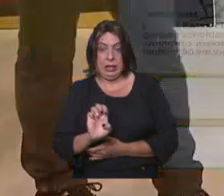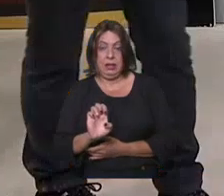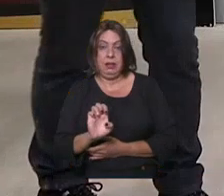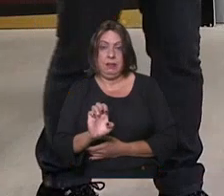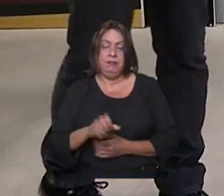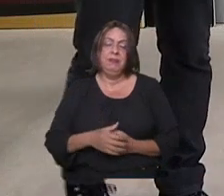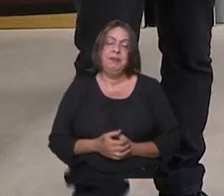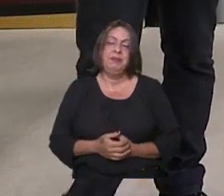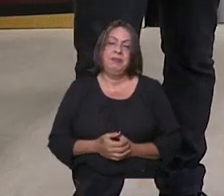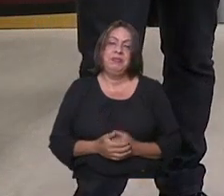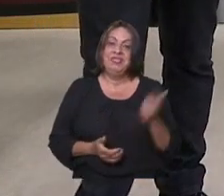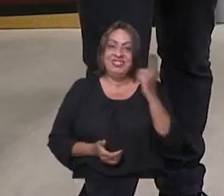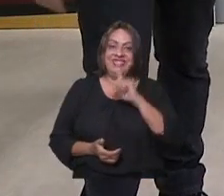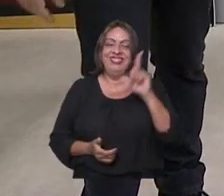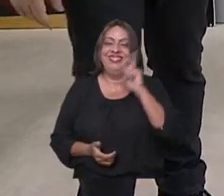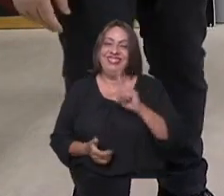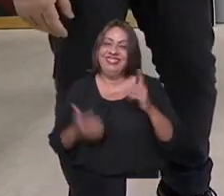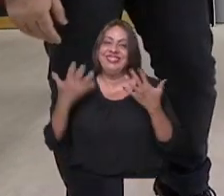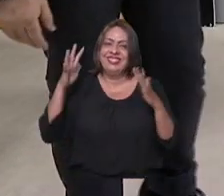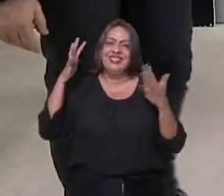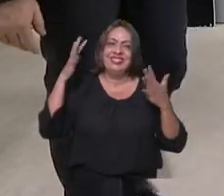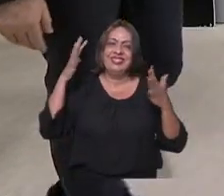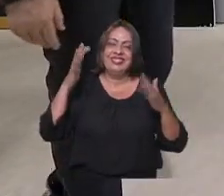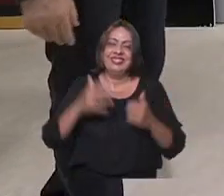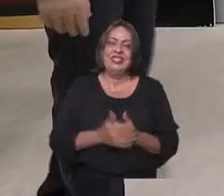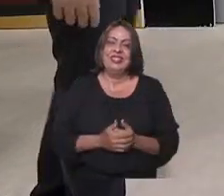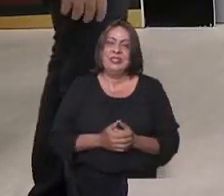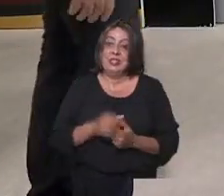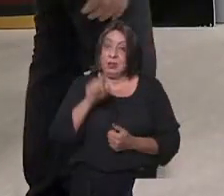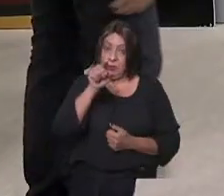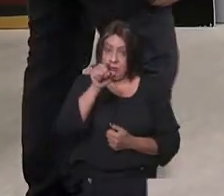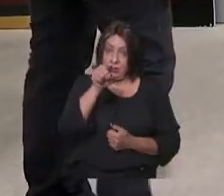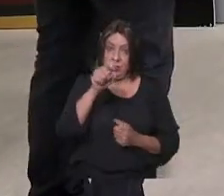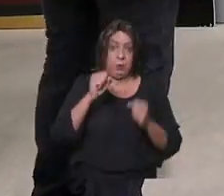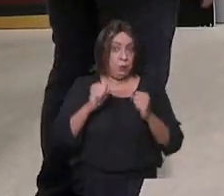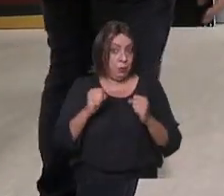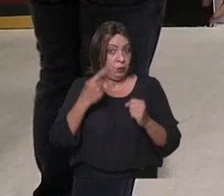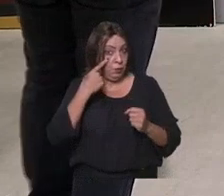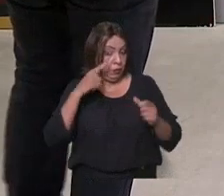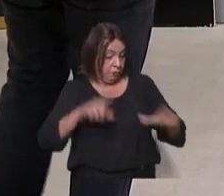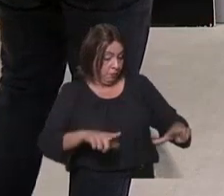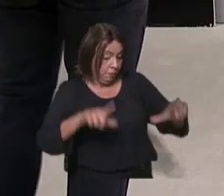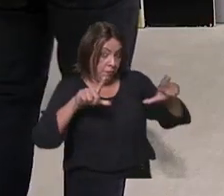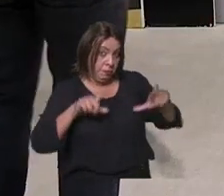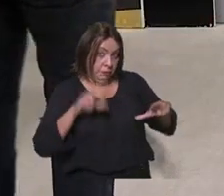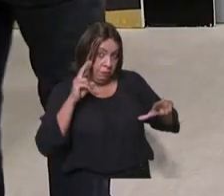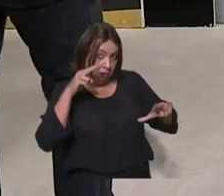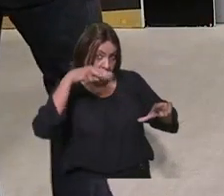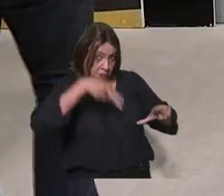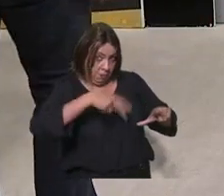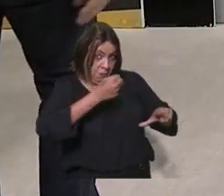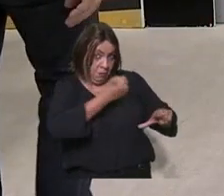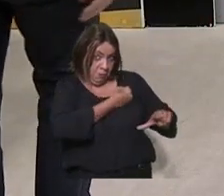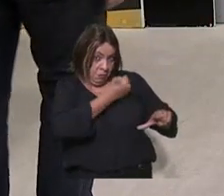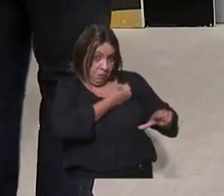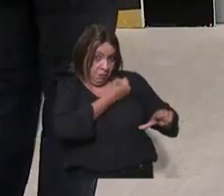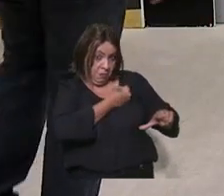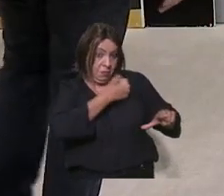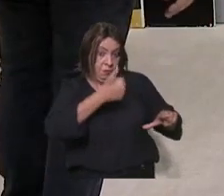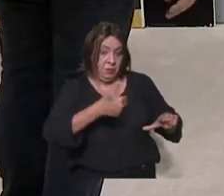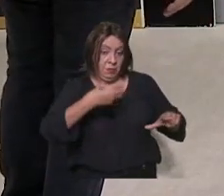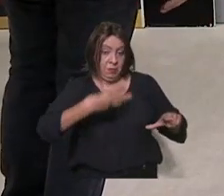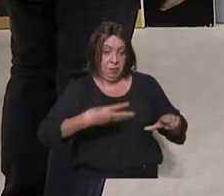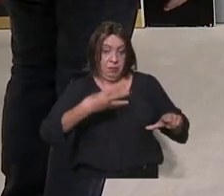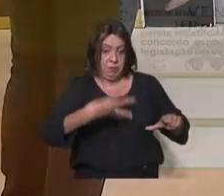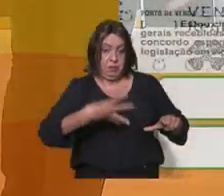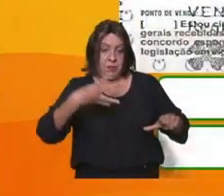Estância, e foi contemplado. Parabéns! E agora, pode ser você, dá uma conferida no seu título, pega ele aí. Se tiver a numeração